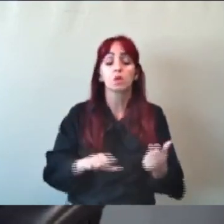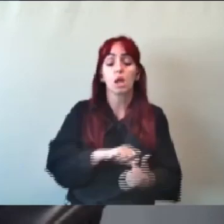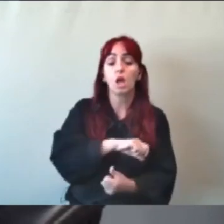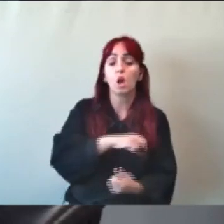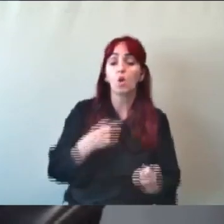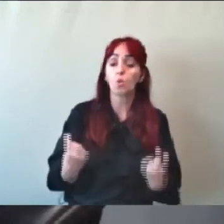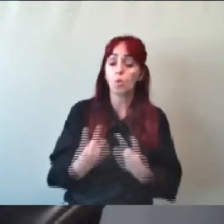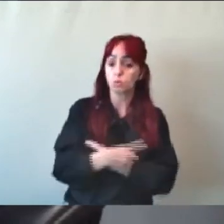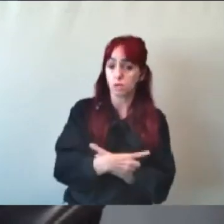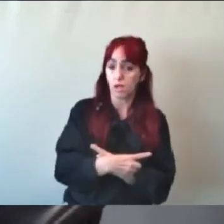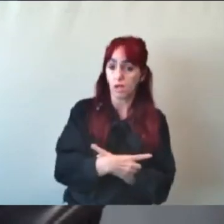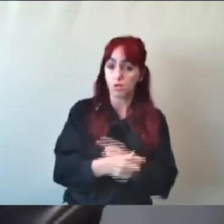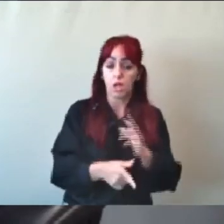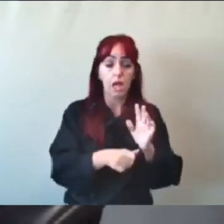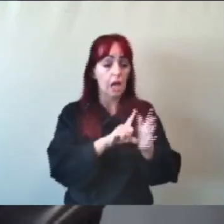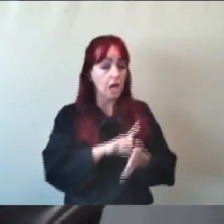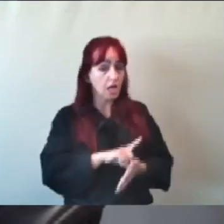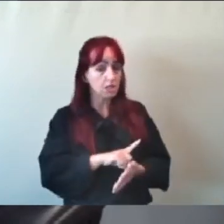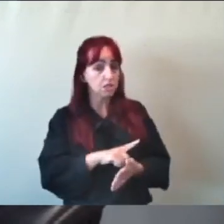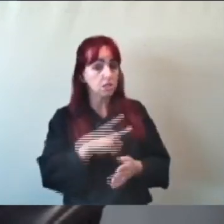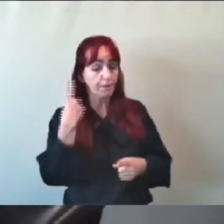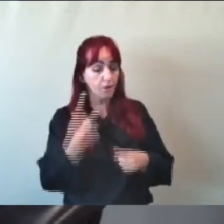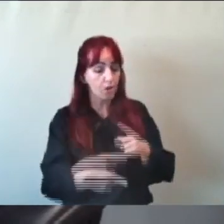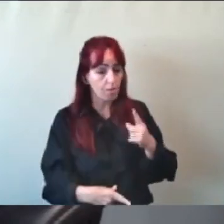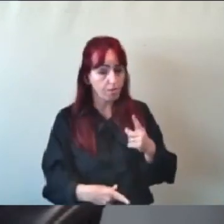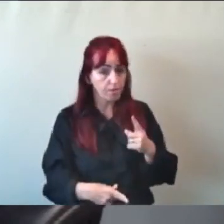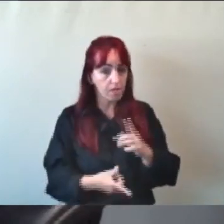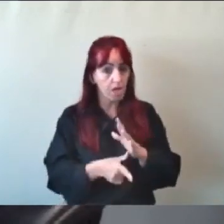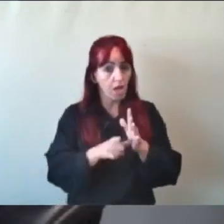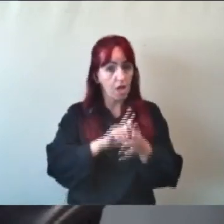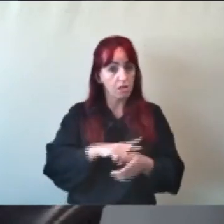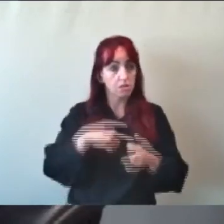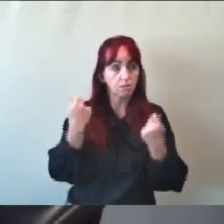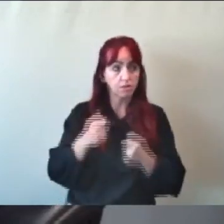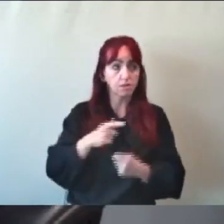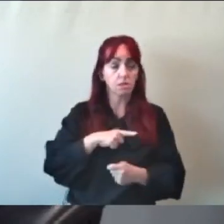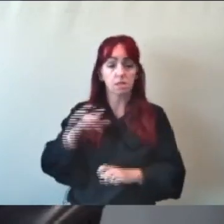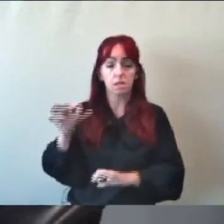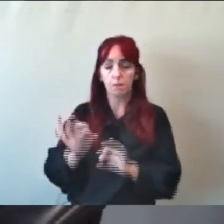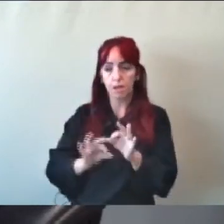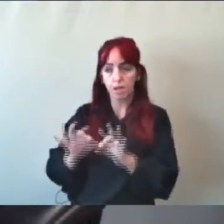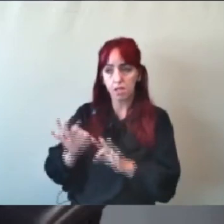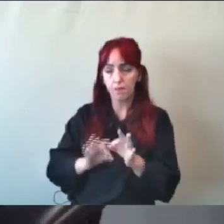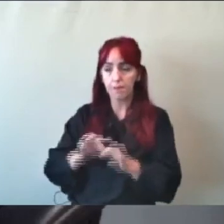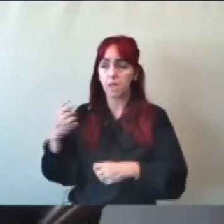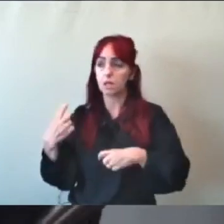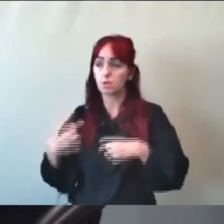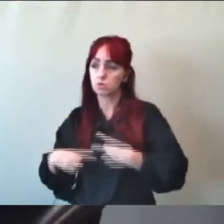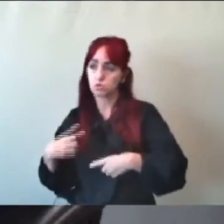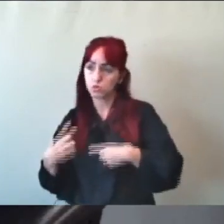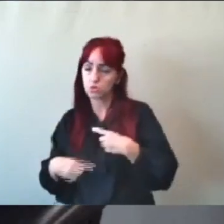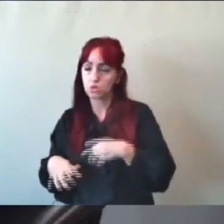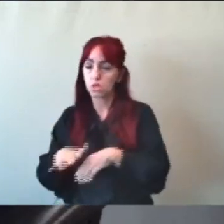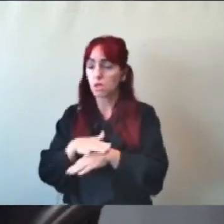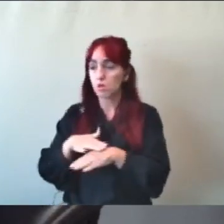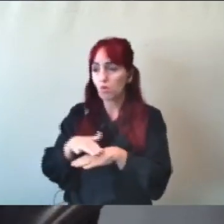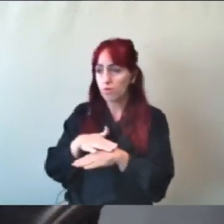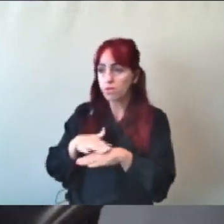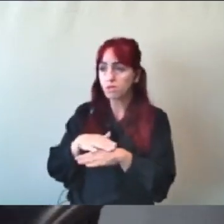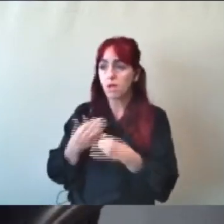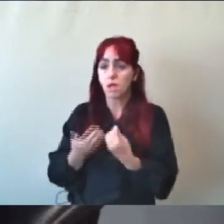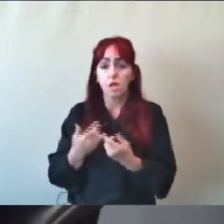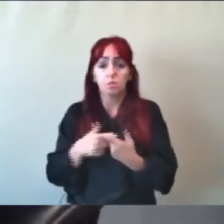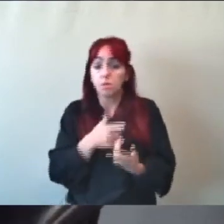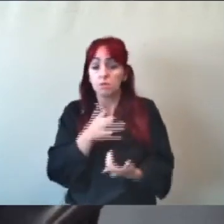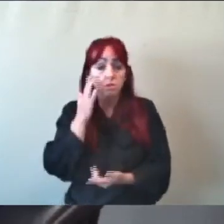de proibição, deveria antes fazer um planejamento, discutir, conversar, porque vocês sabem da situação,